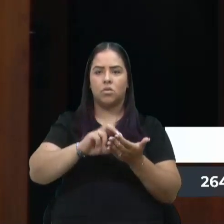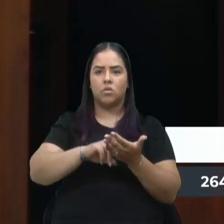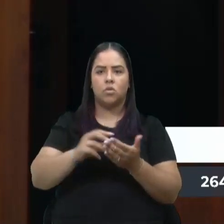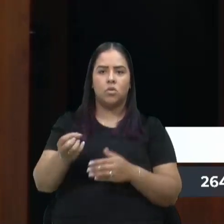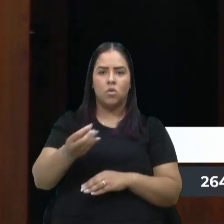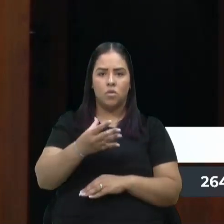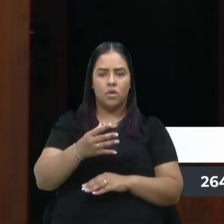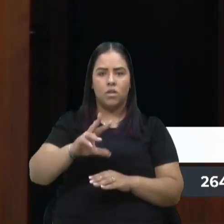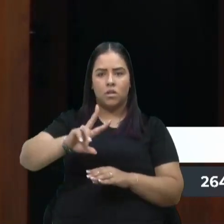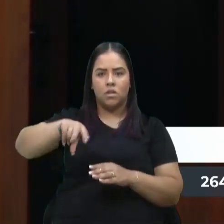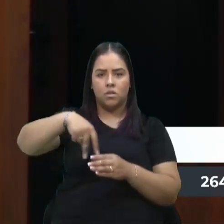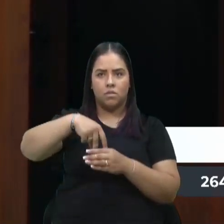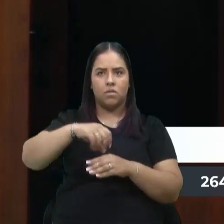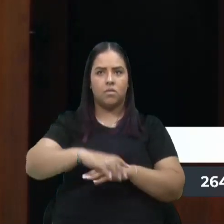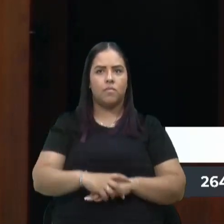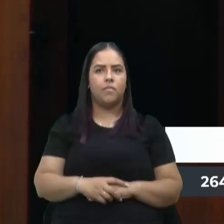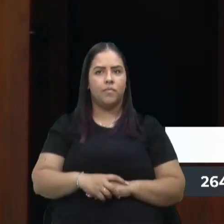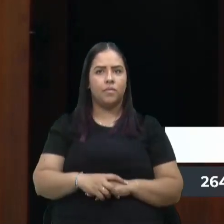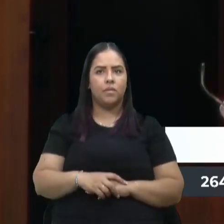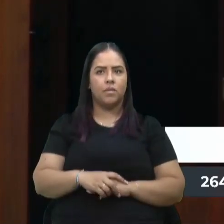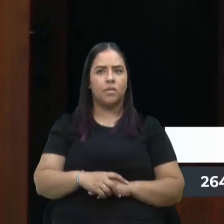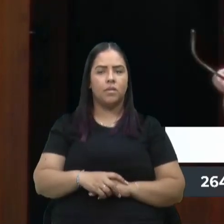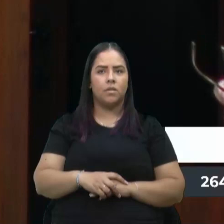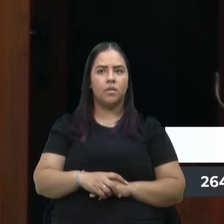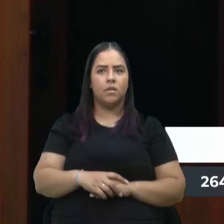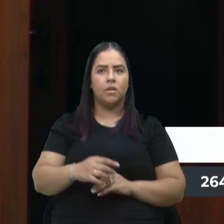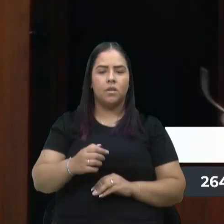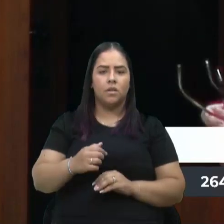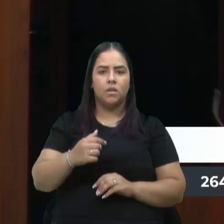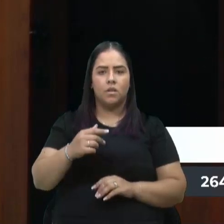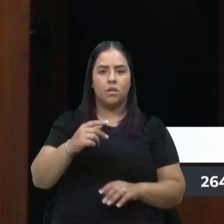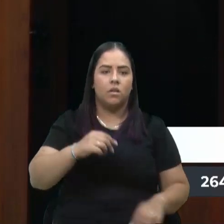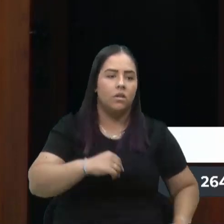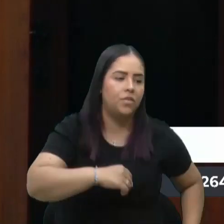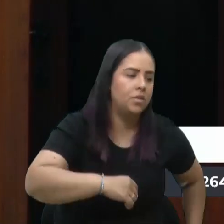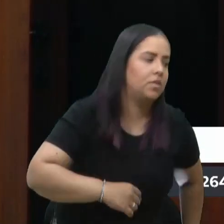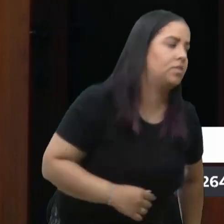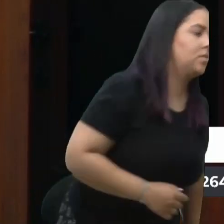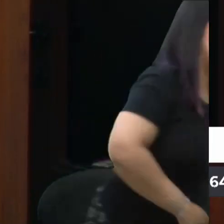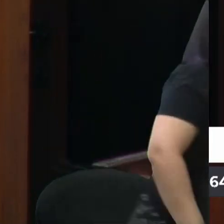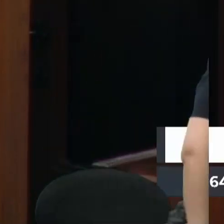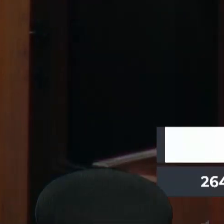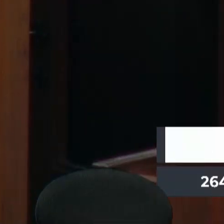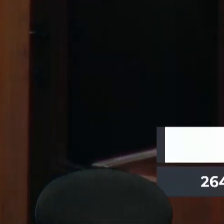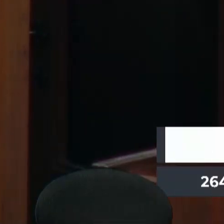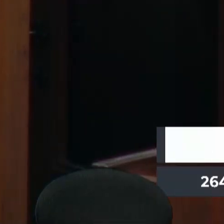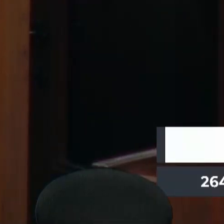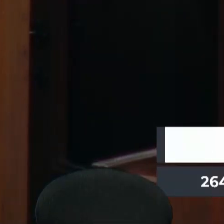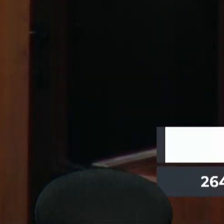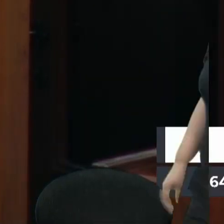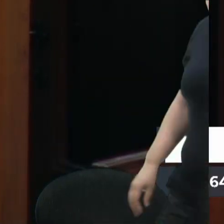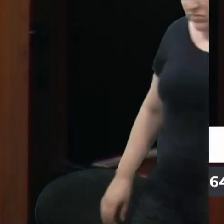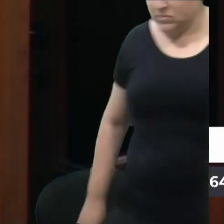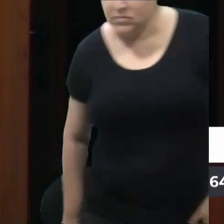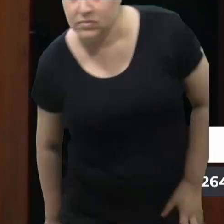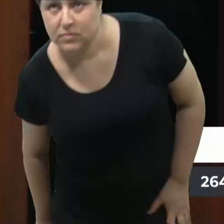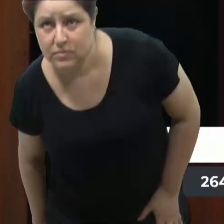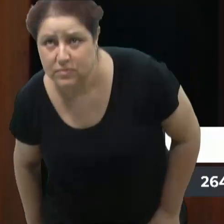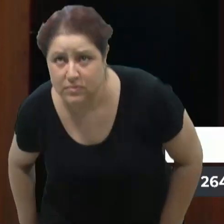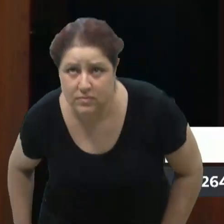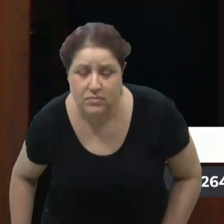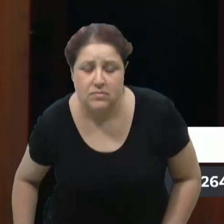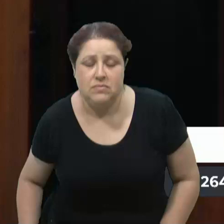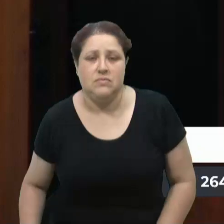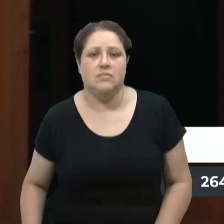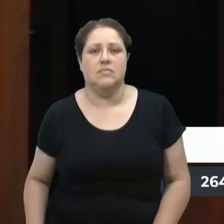Zanquim, na tribuna. E eu lembro ali, almoçando com os diretores, enfim, Mas não prestava muita atenção neles porque eu estava de